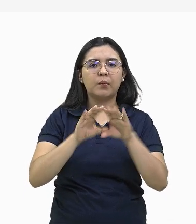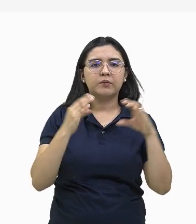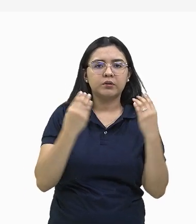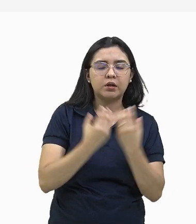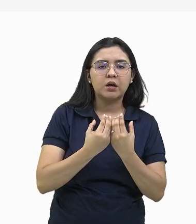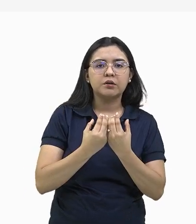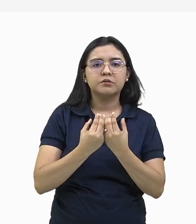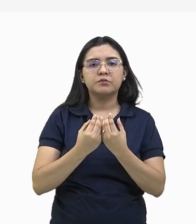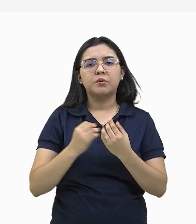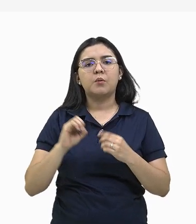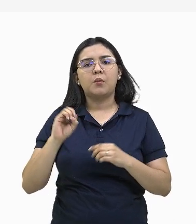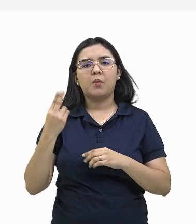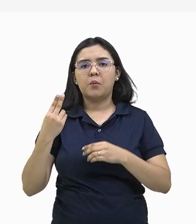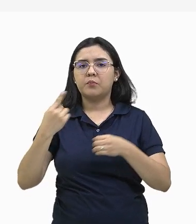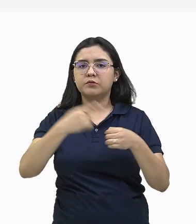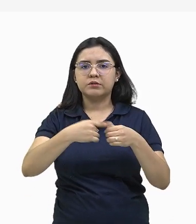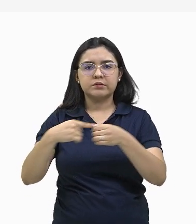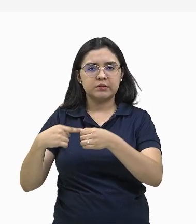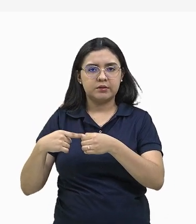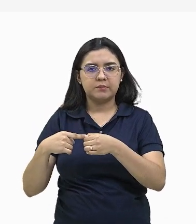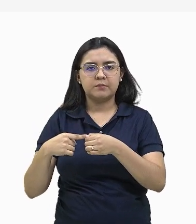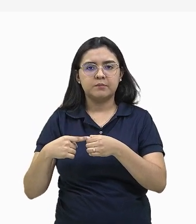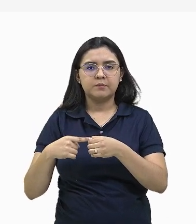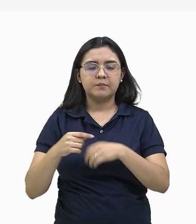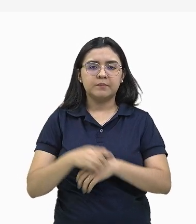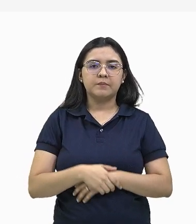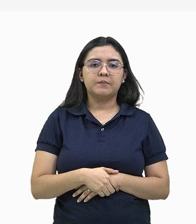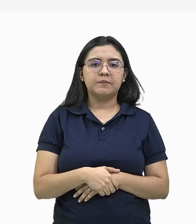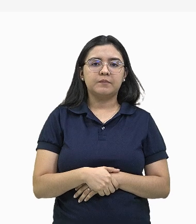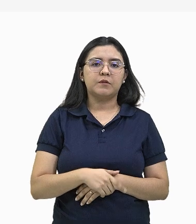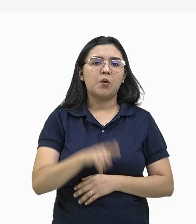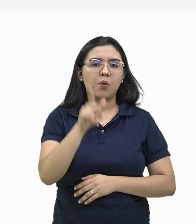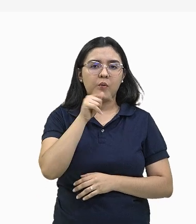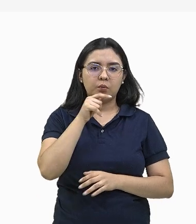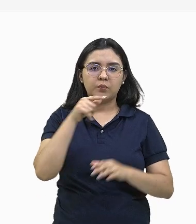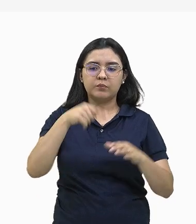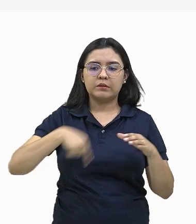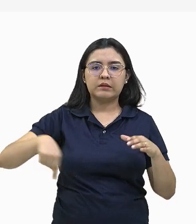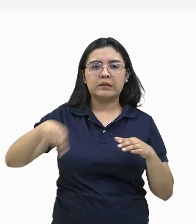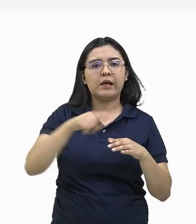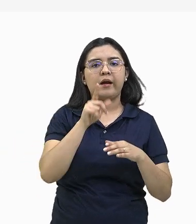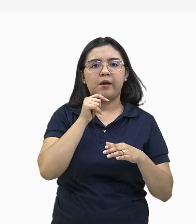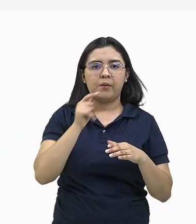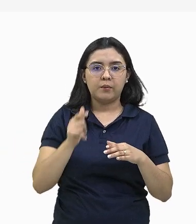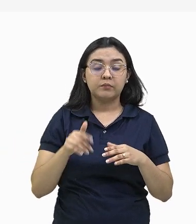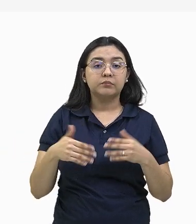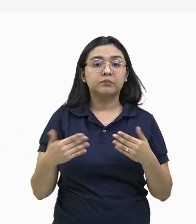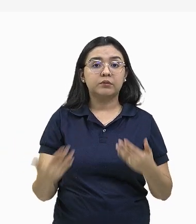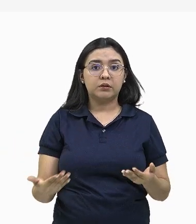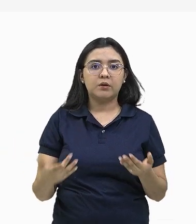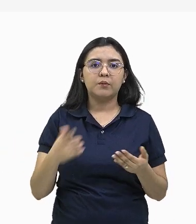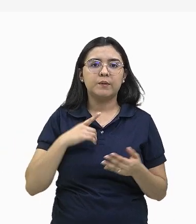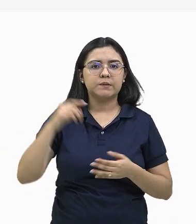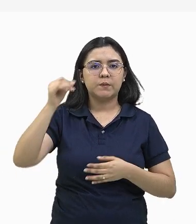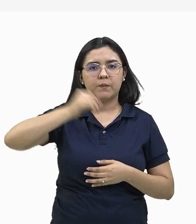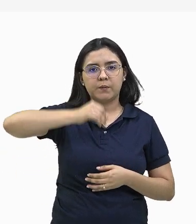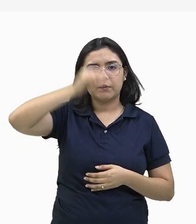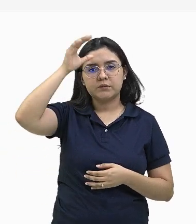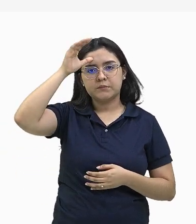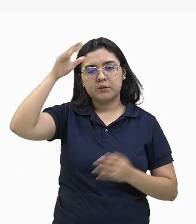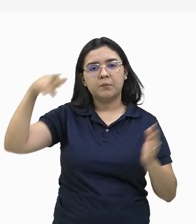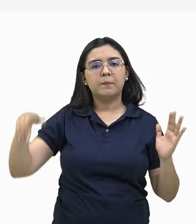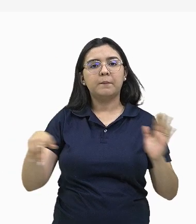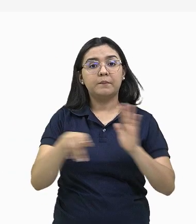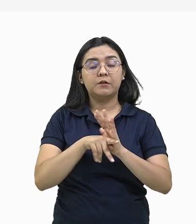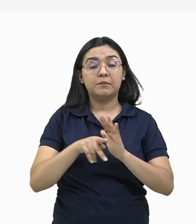ou um determinado município, ou em determinado lago de uma região. Então, esse conhecimento local,